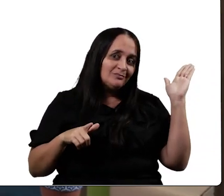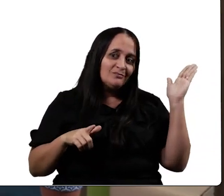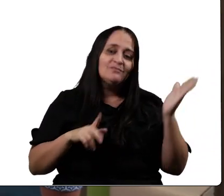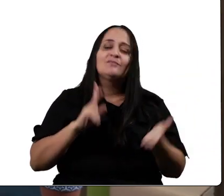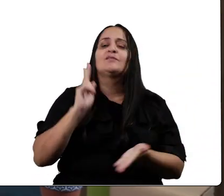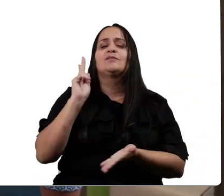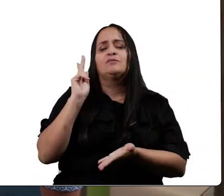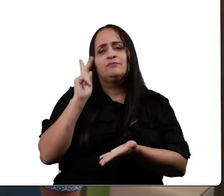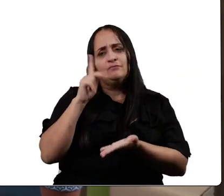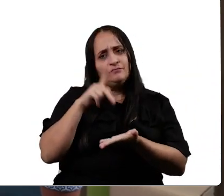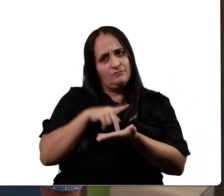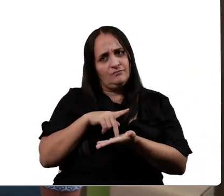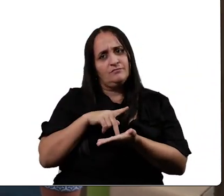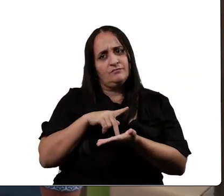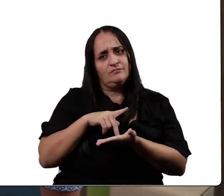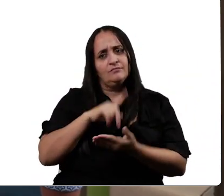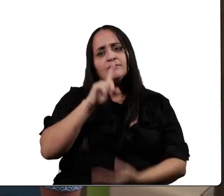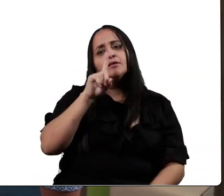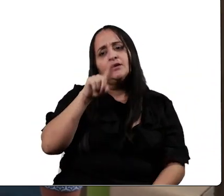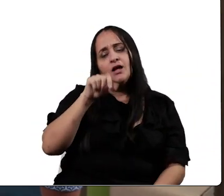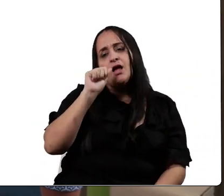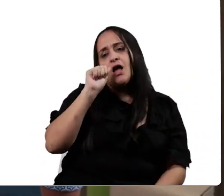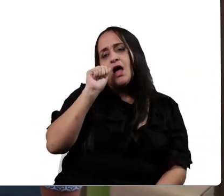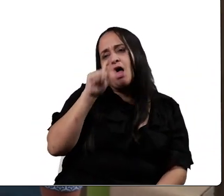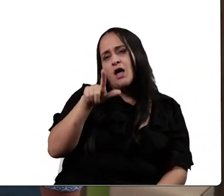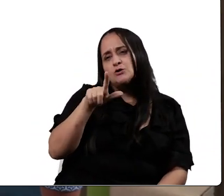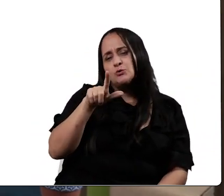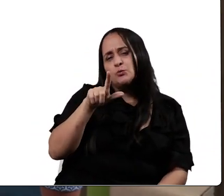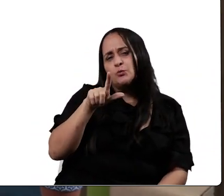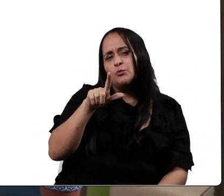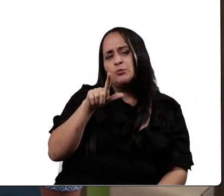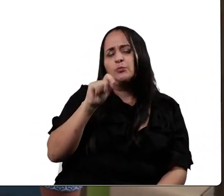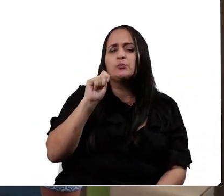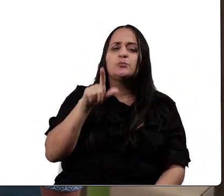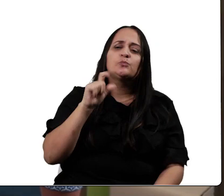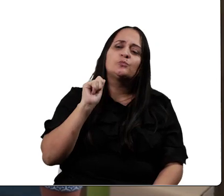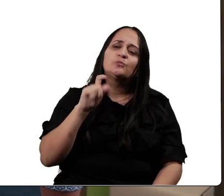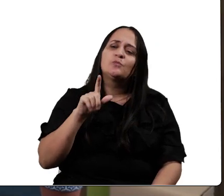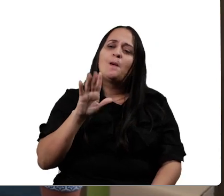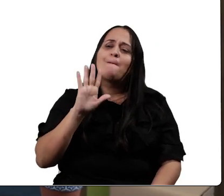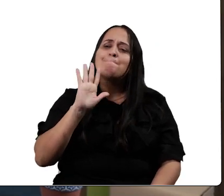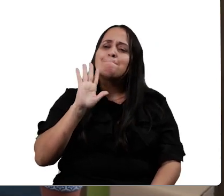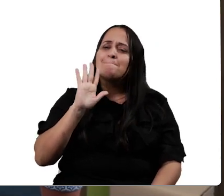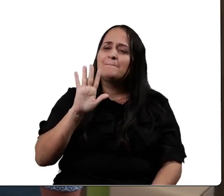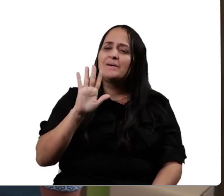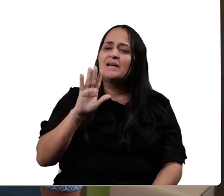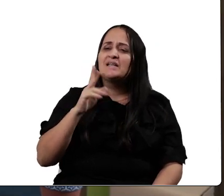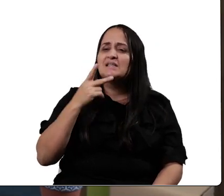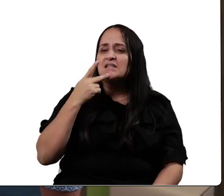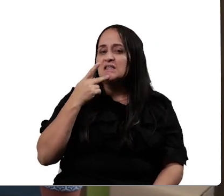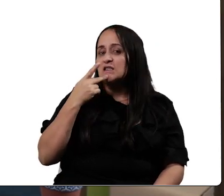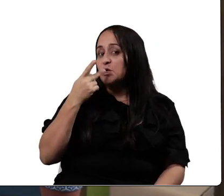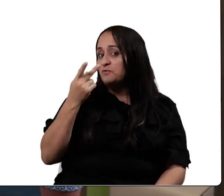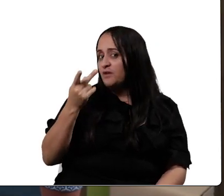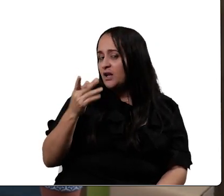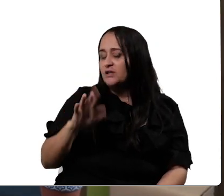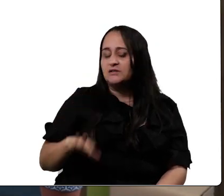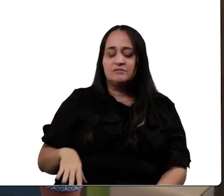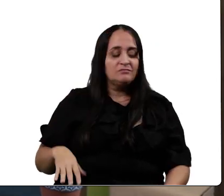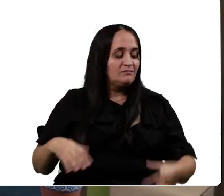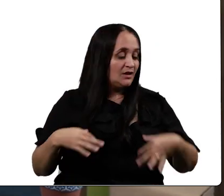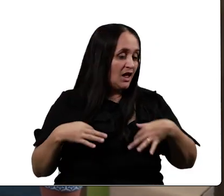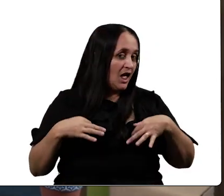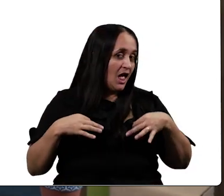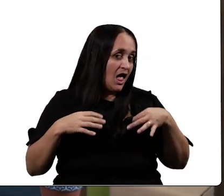é um fato. Esta blusa é azul. Mas se eu falar assim, esta é uma